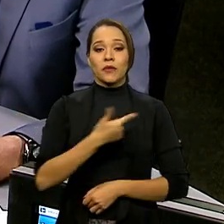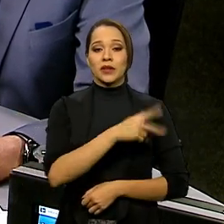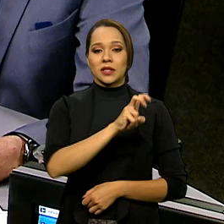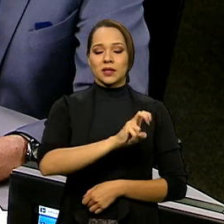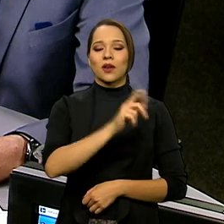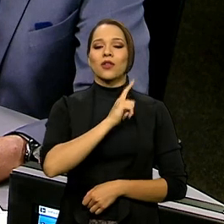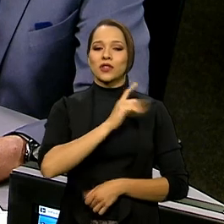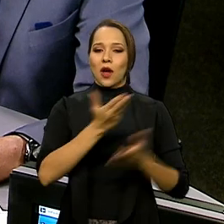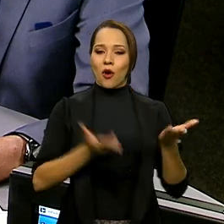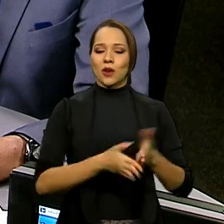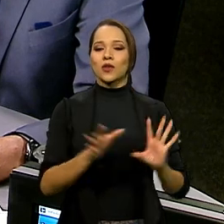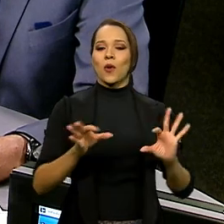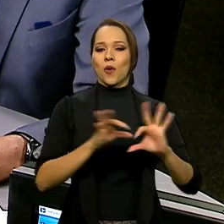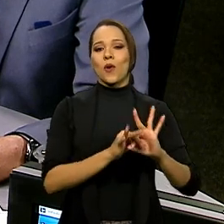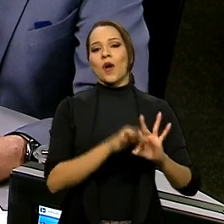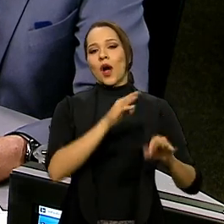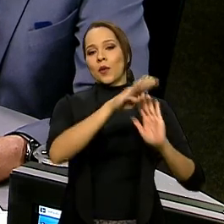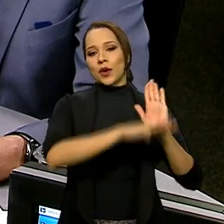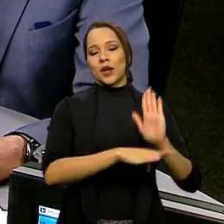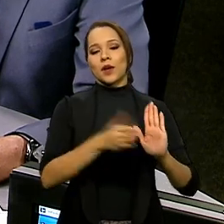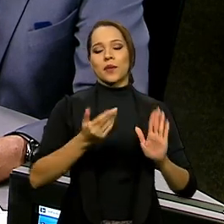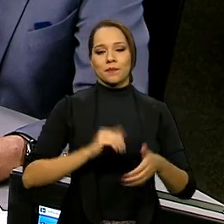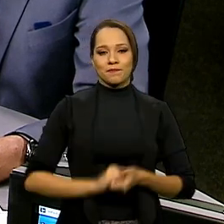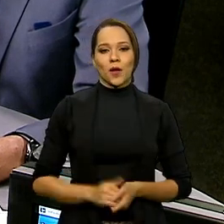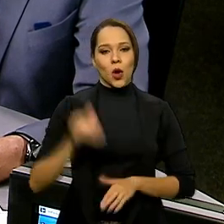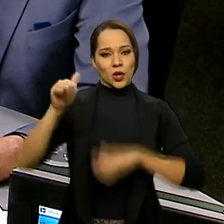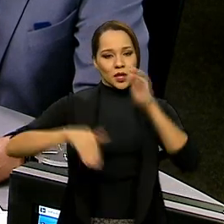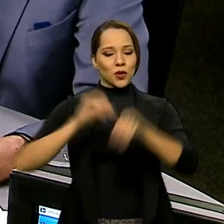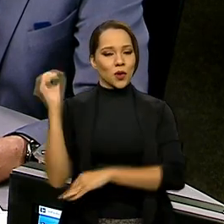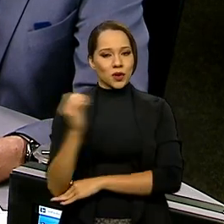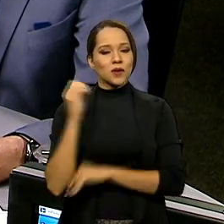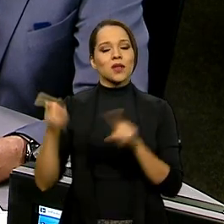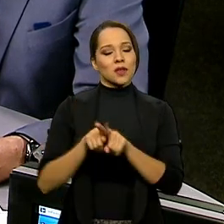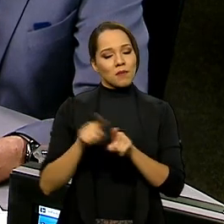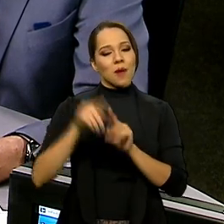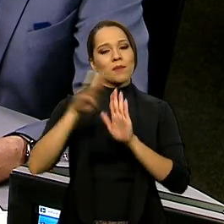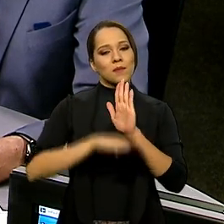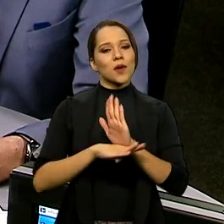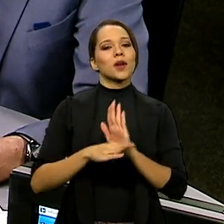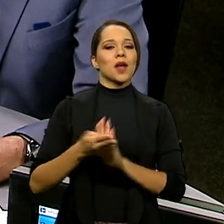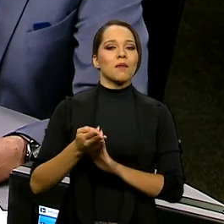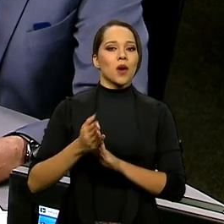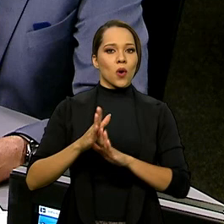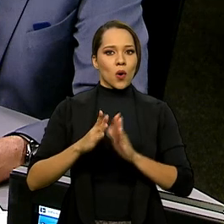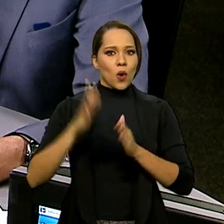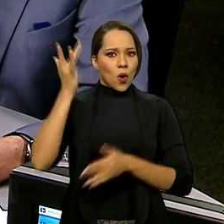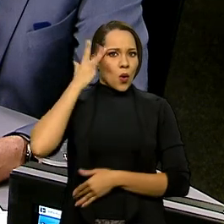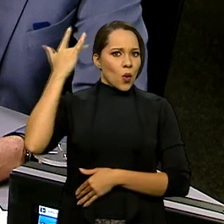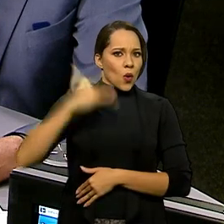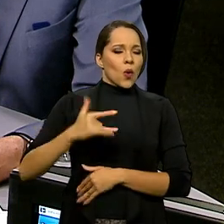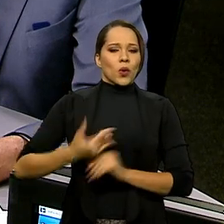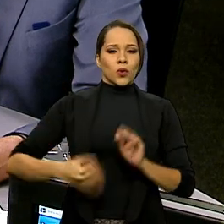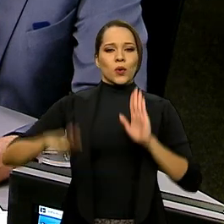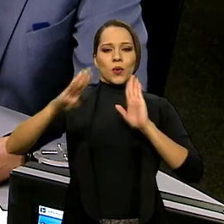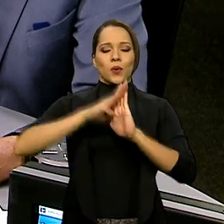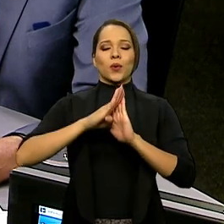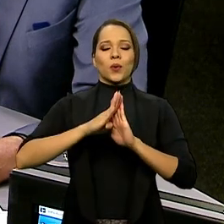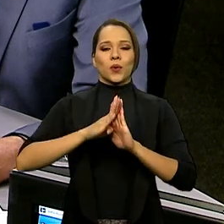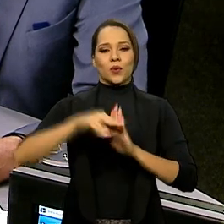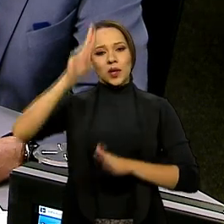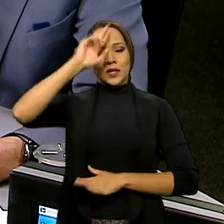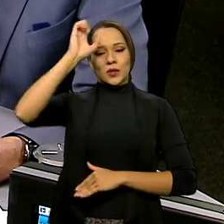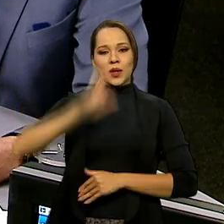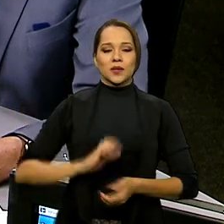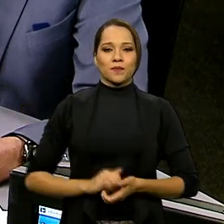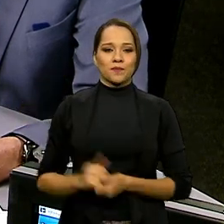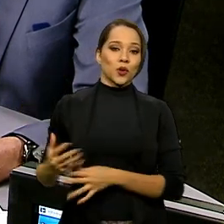25 estão atualmente ligados ao programa. O nadador gaúcho também faz parte do programa de alto rendimento das Forças Armadas no Exército